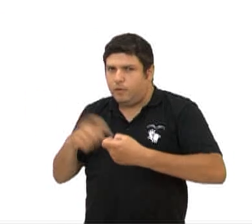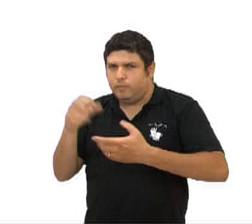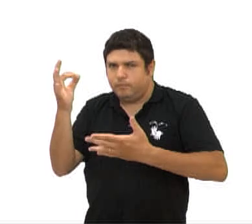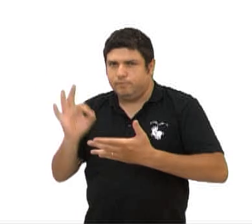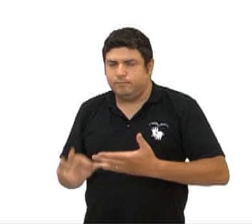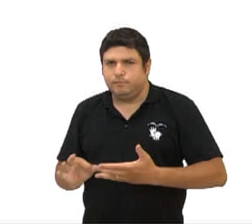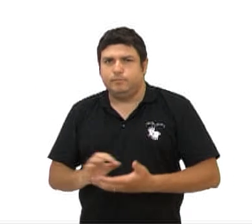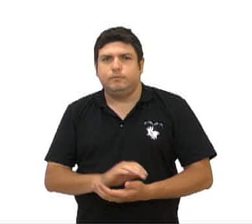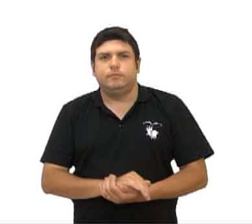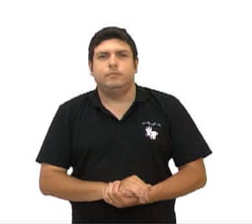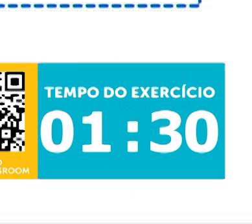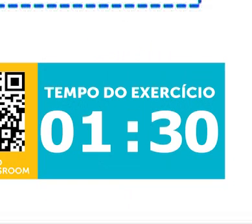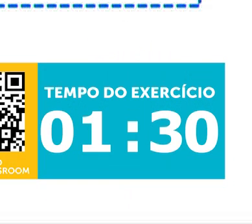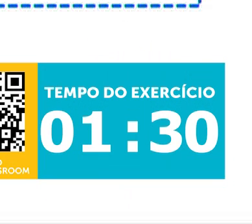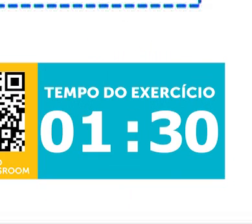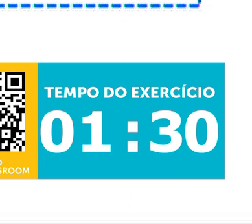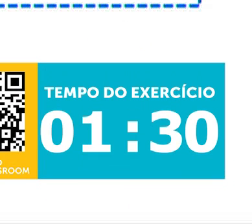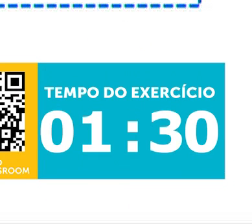corrigir junto.